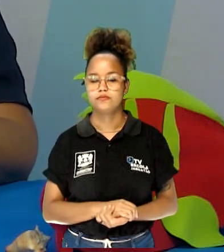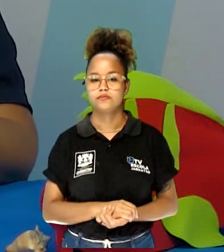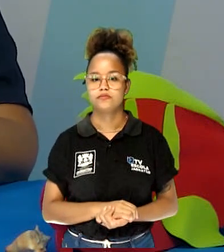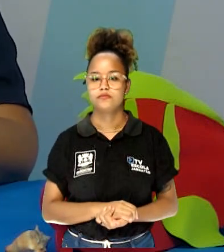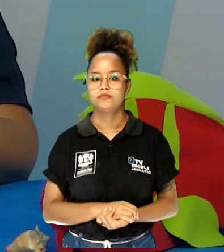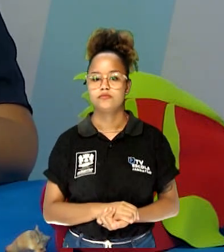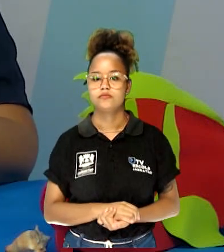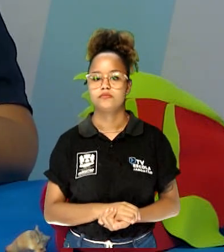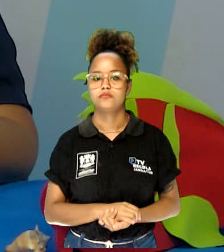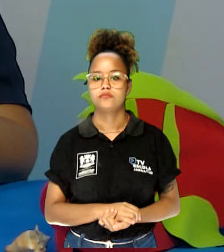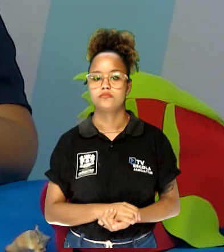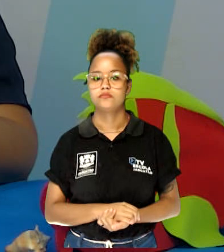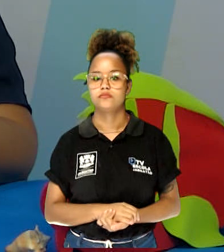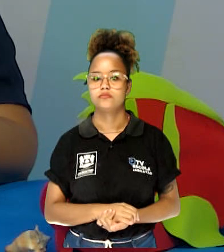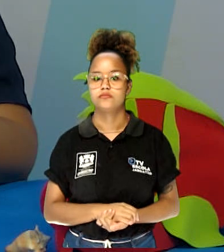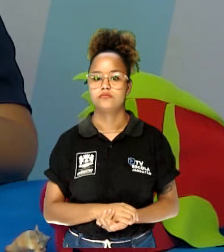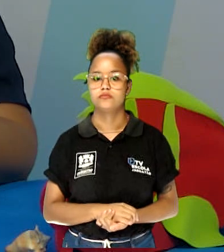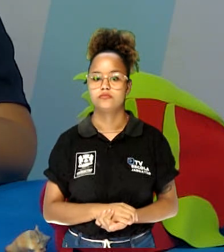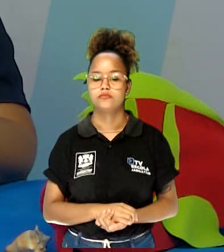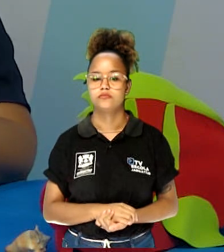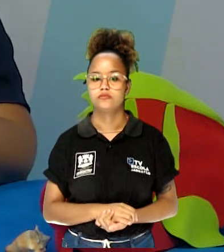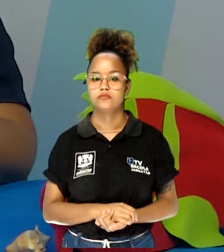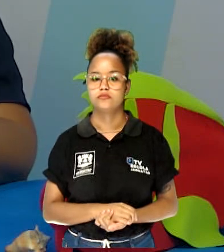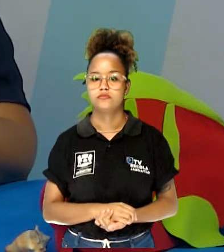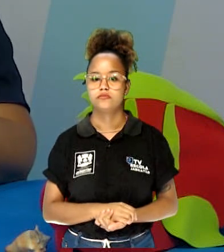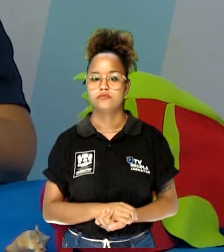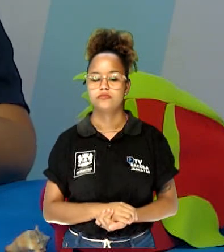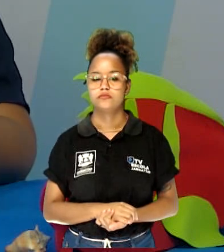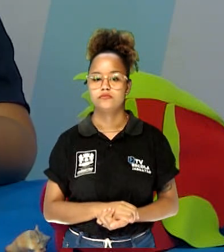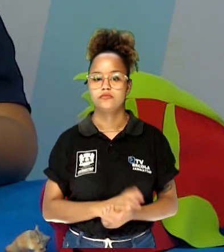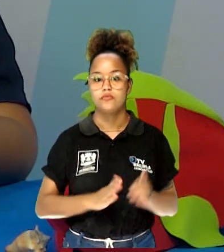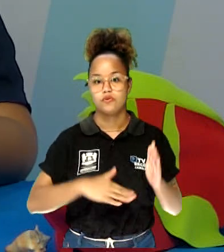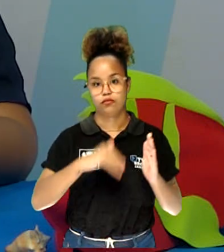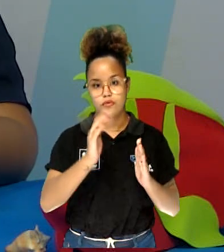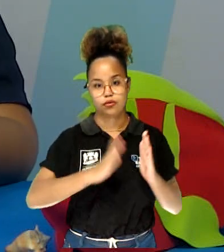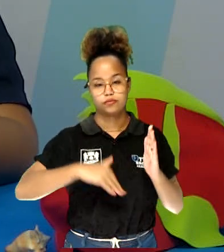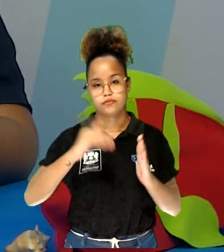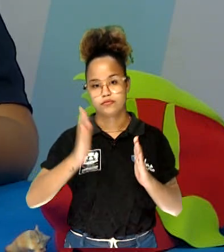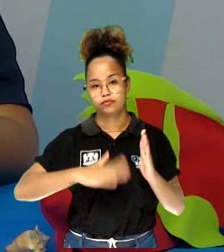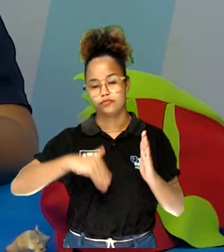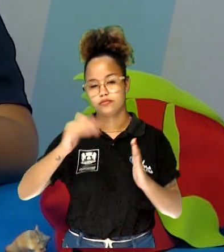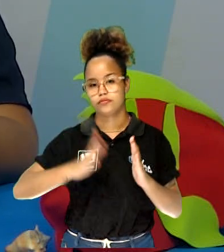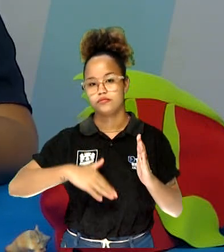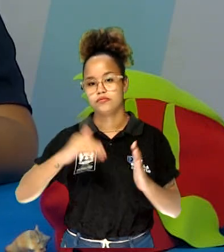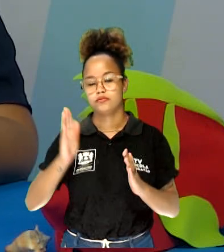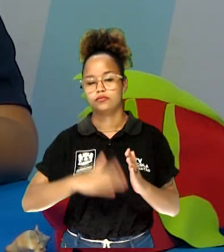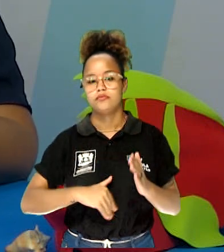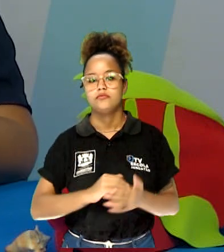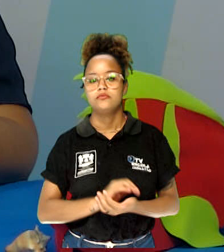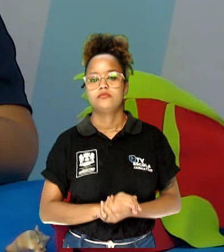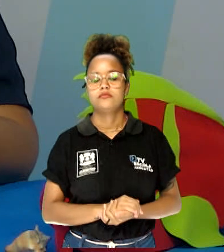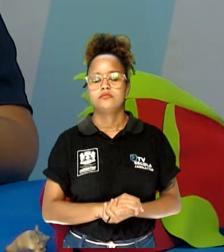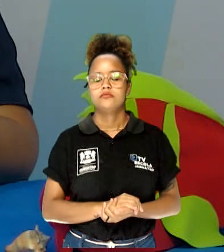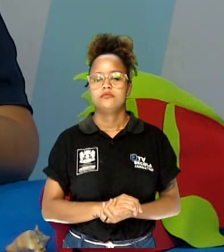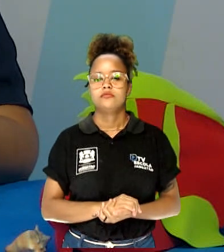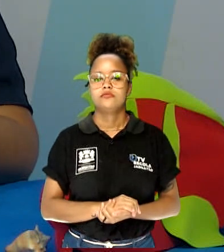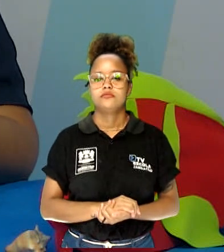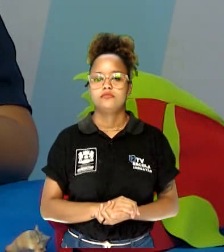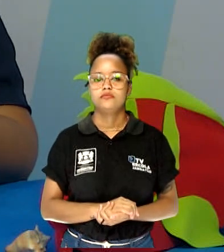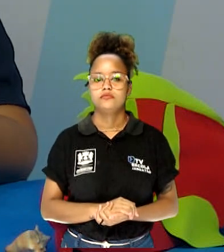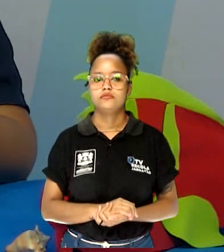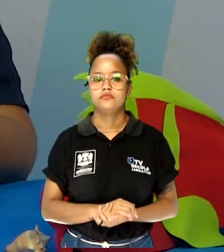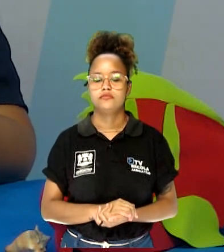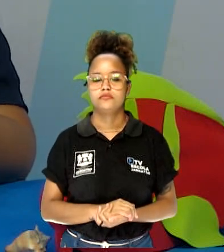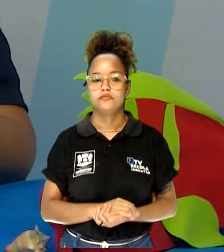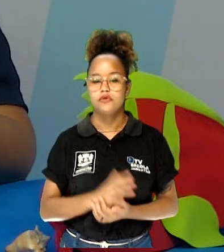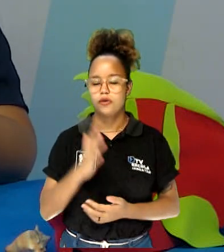vai passando o pincel colorido. Para deixar ele bem,